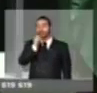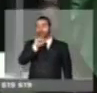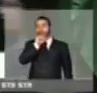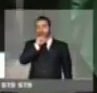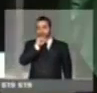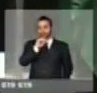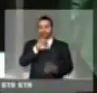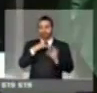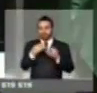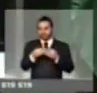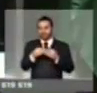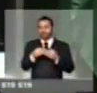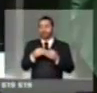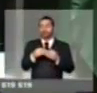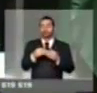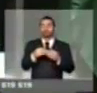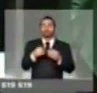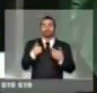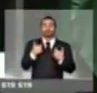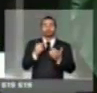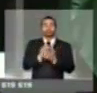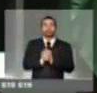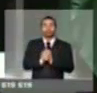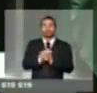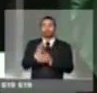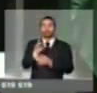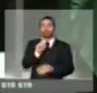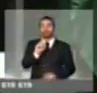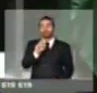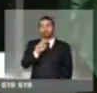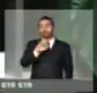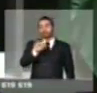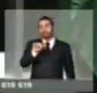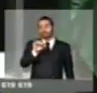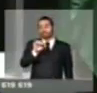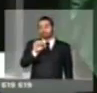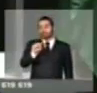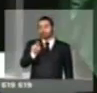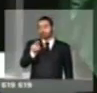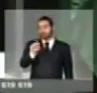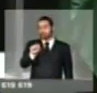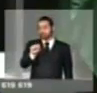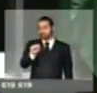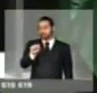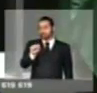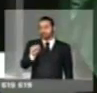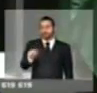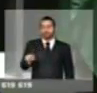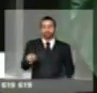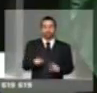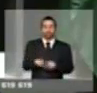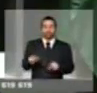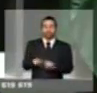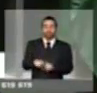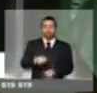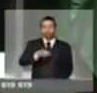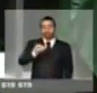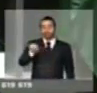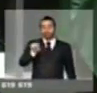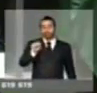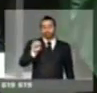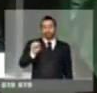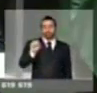família. Saudar ao doutor Jesus Tágira Filho e ao José Tágira